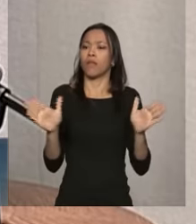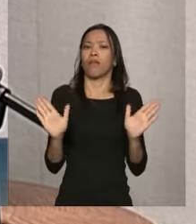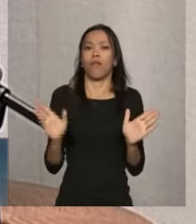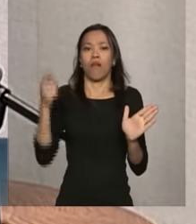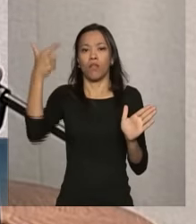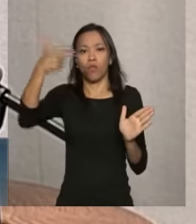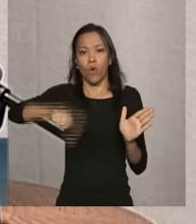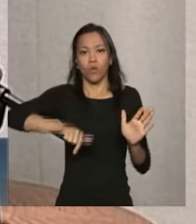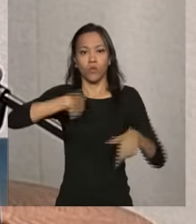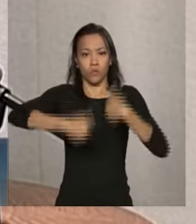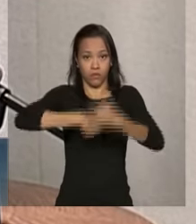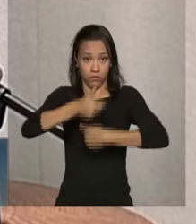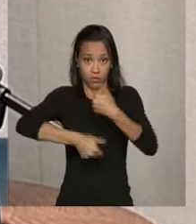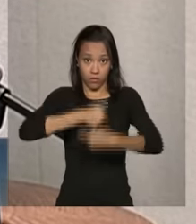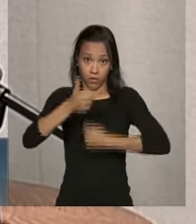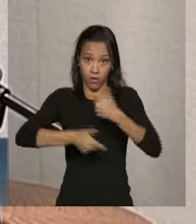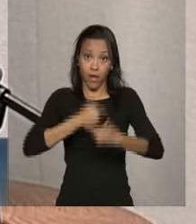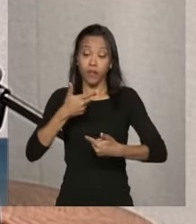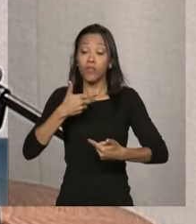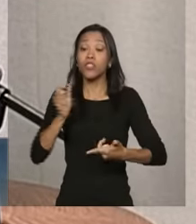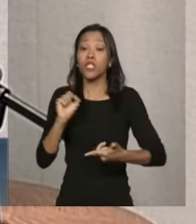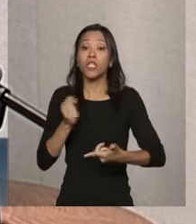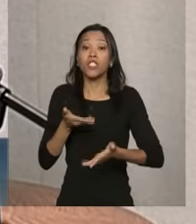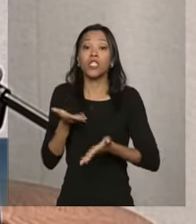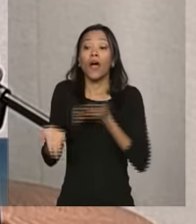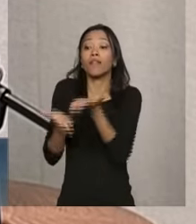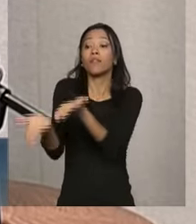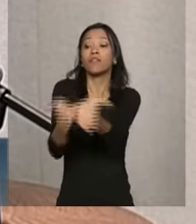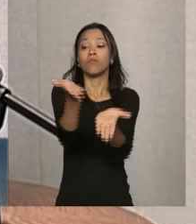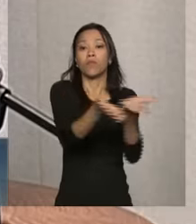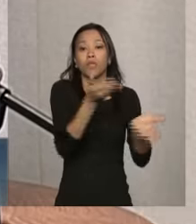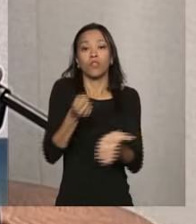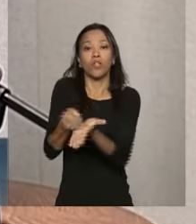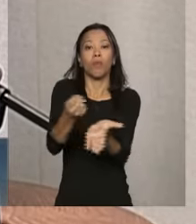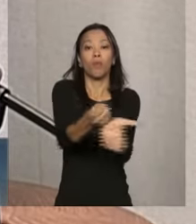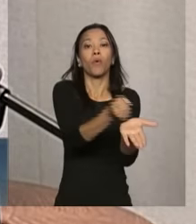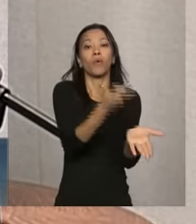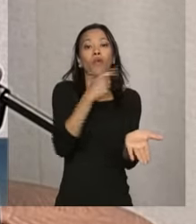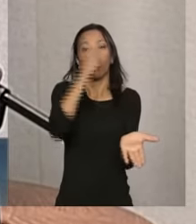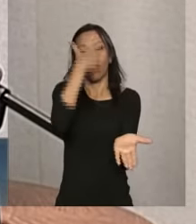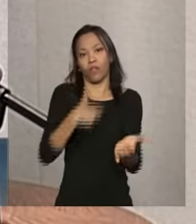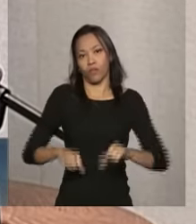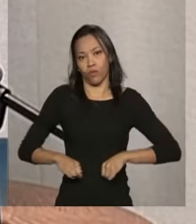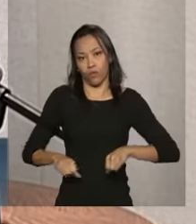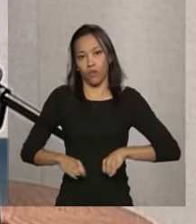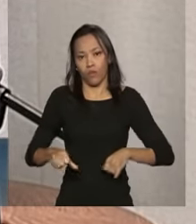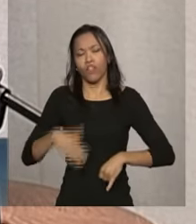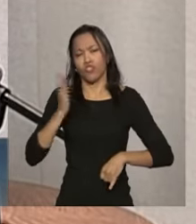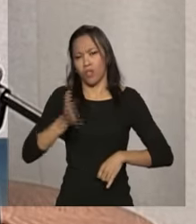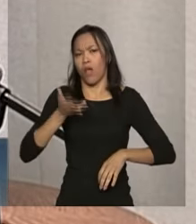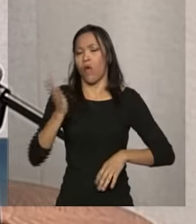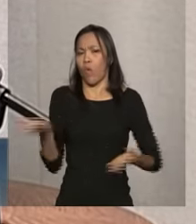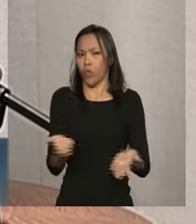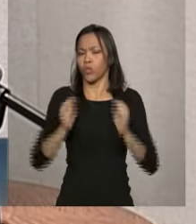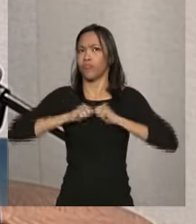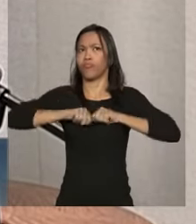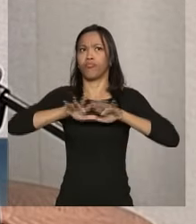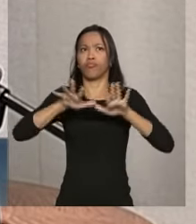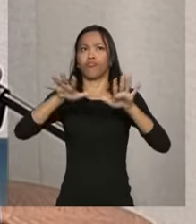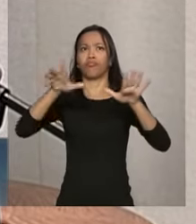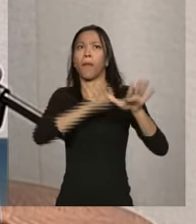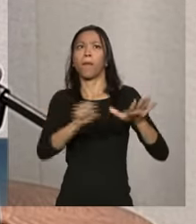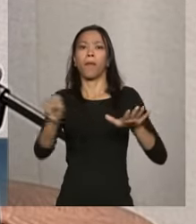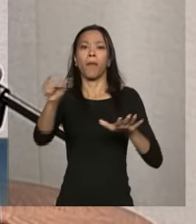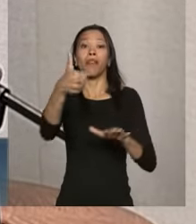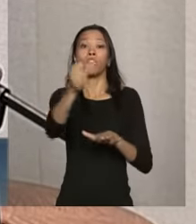e postos de atendimento de atenção às vítimas hoje já espalhados eh por 18